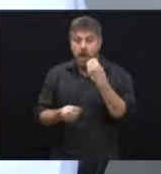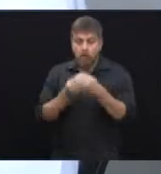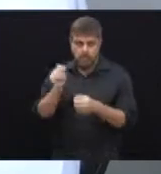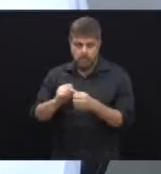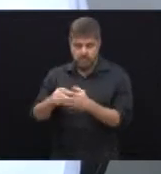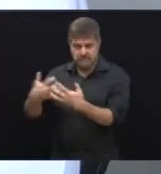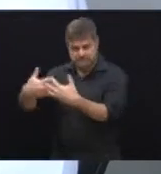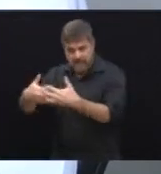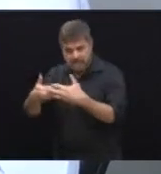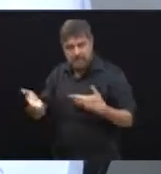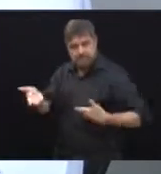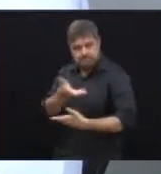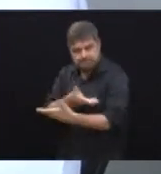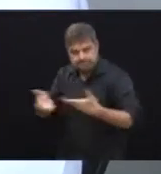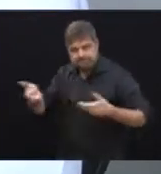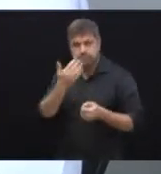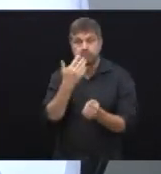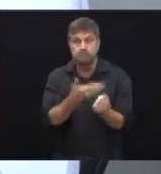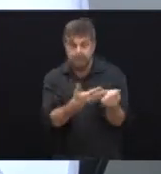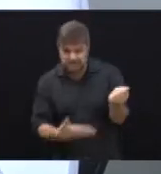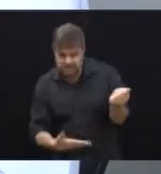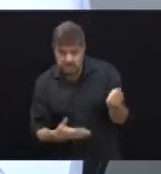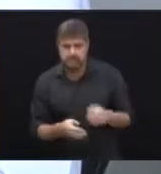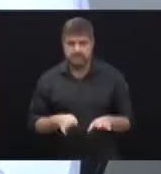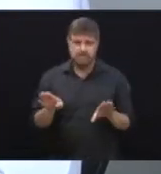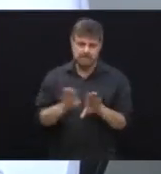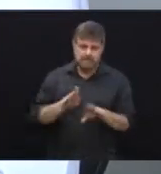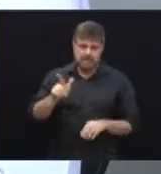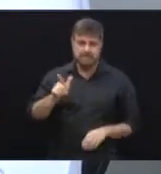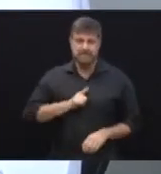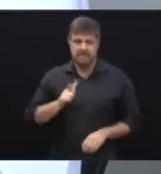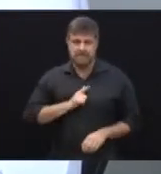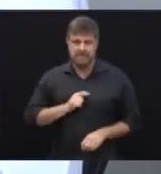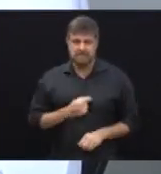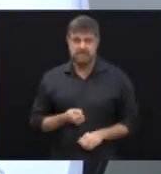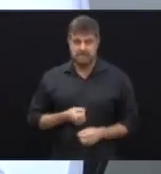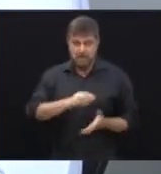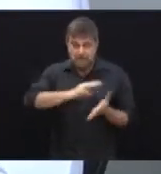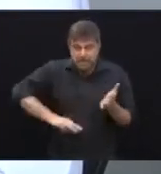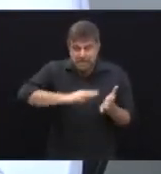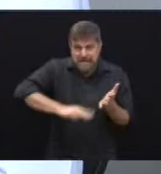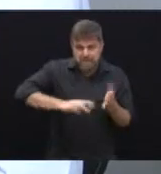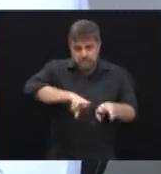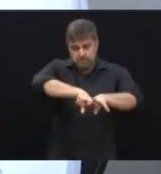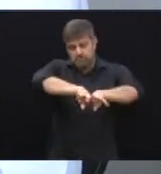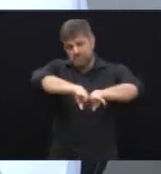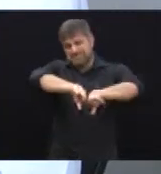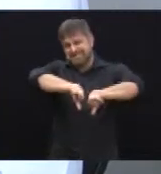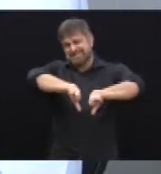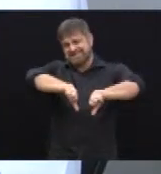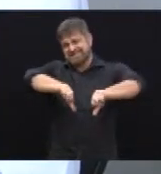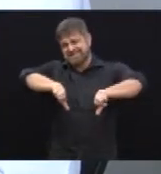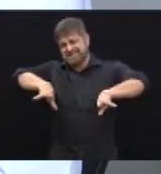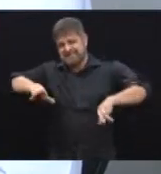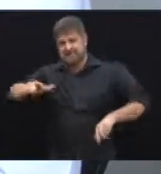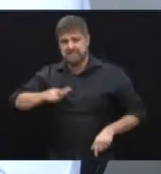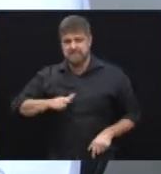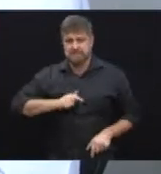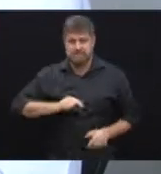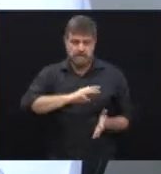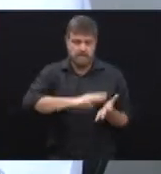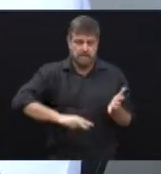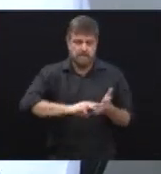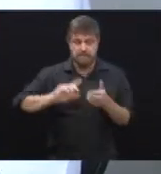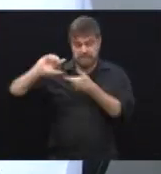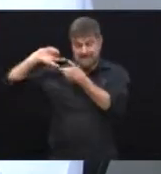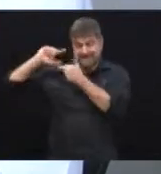diálise peritoneal ou hemodiálise. Da mesma forma que tem mais de uma modalidade de hemodiálise. Tem a